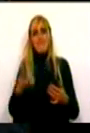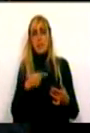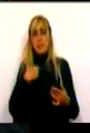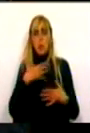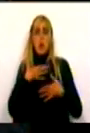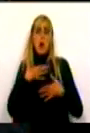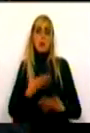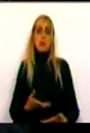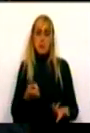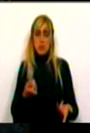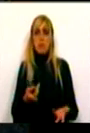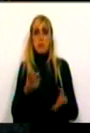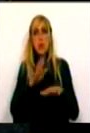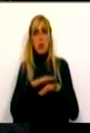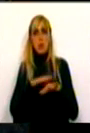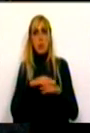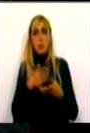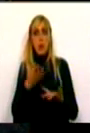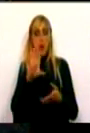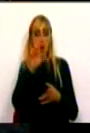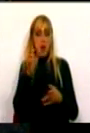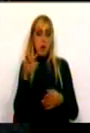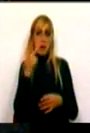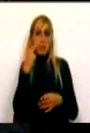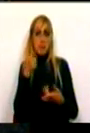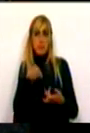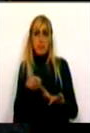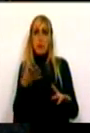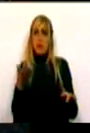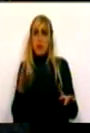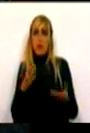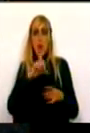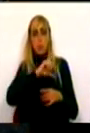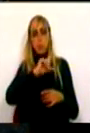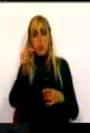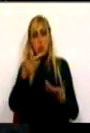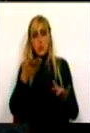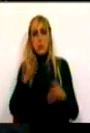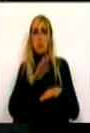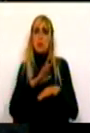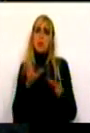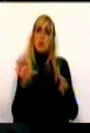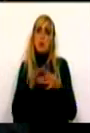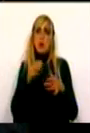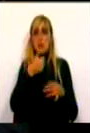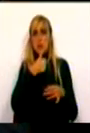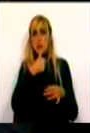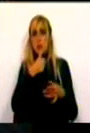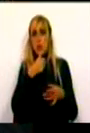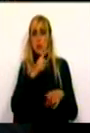pensado para o facto do meu distrito ser considerado muito longe pra imprecisões do poder